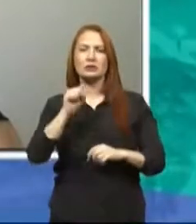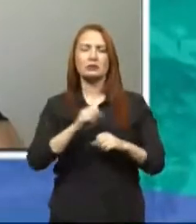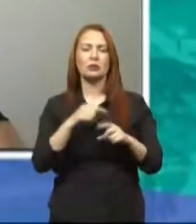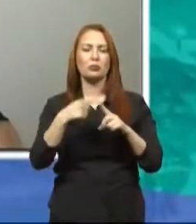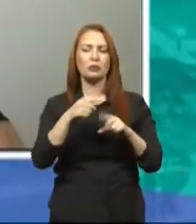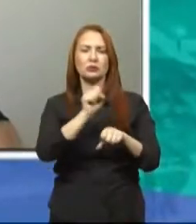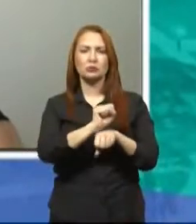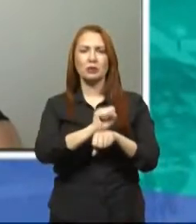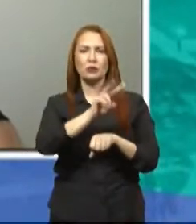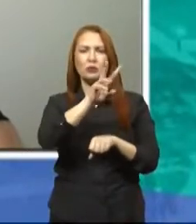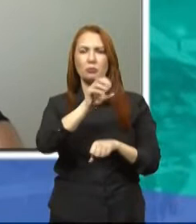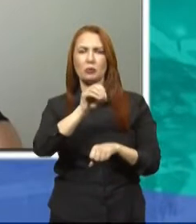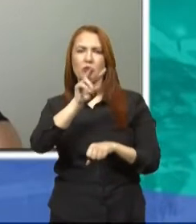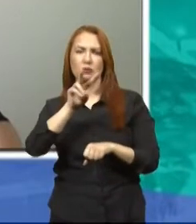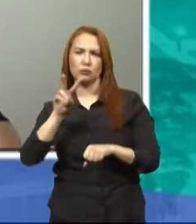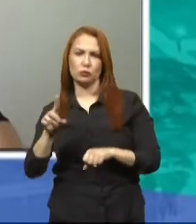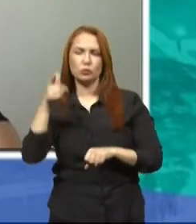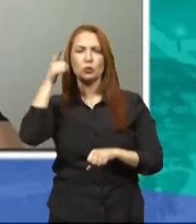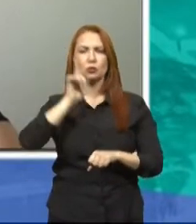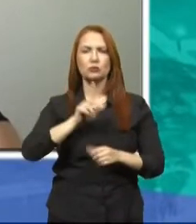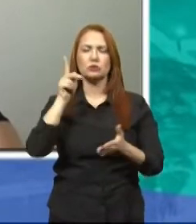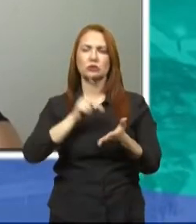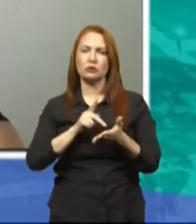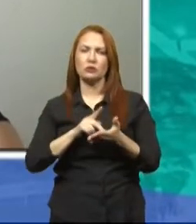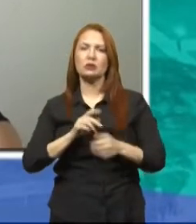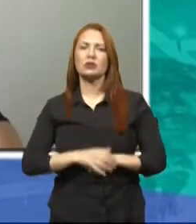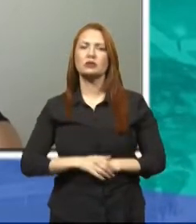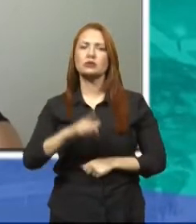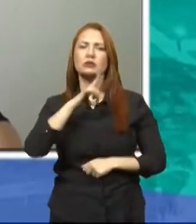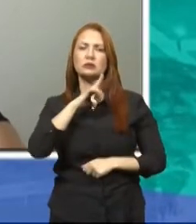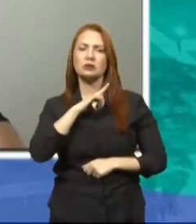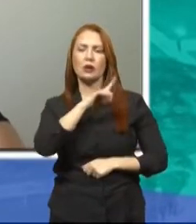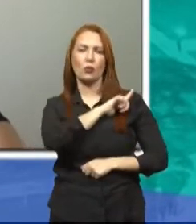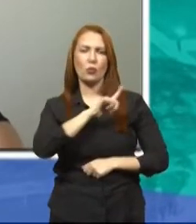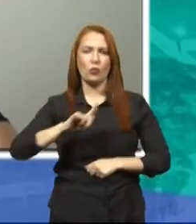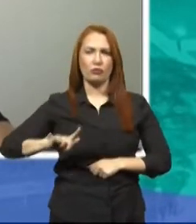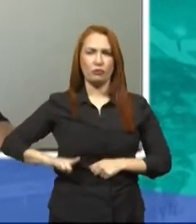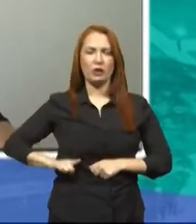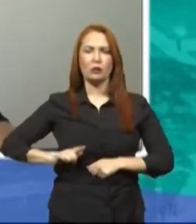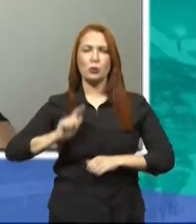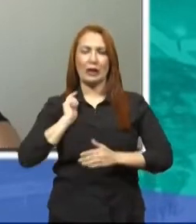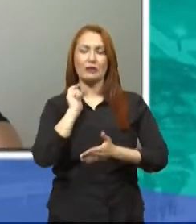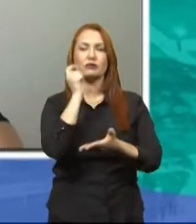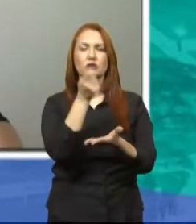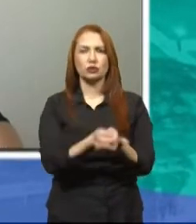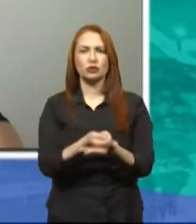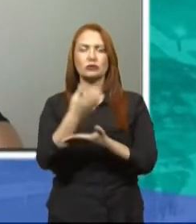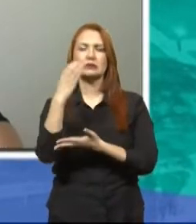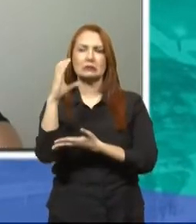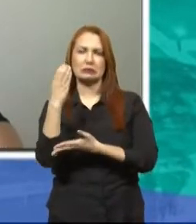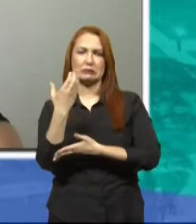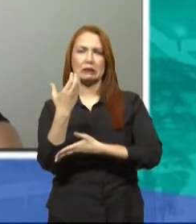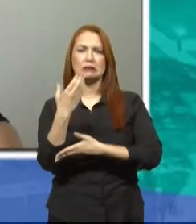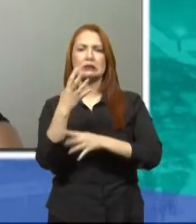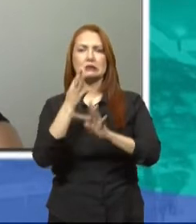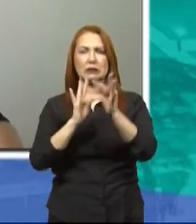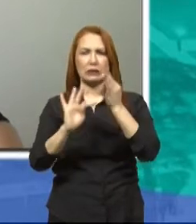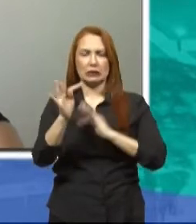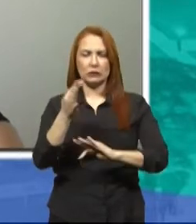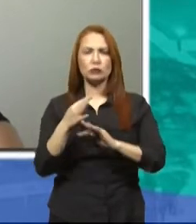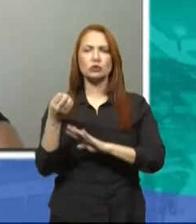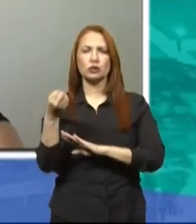um ano onde a gente consiga, de fato, fazer a parte do governo de investir seriamente em ciência, tecnologia e inovação no Brasil, de modo